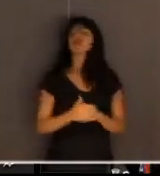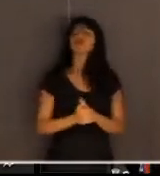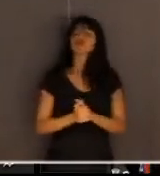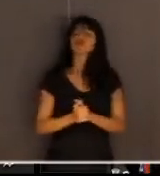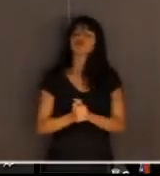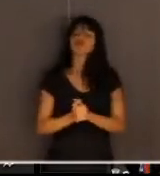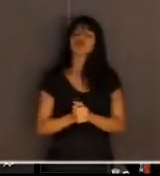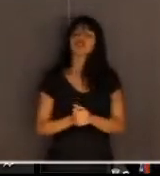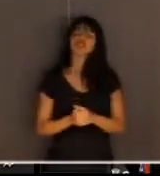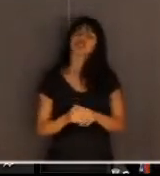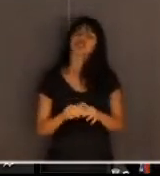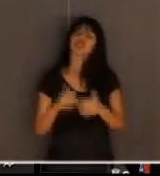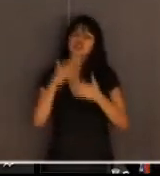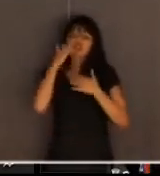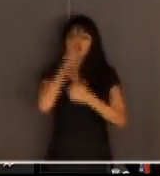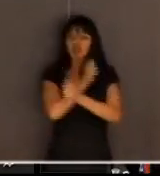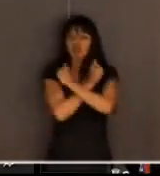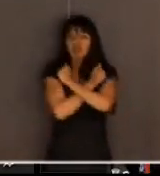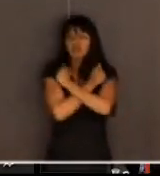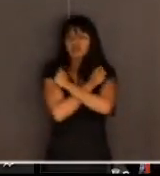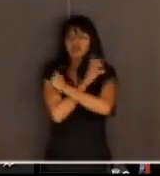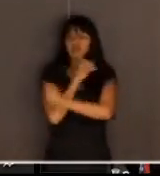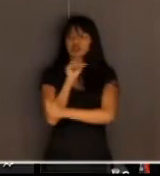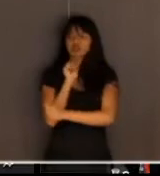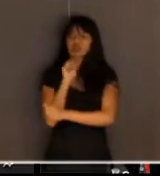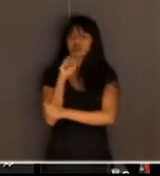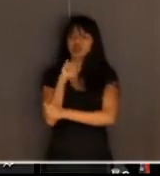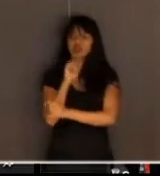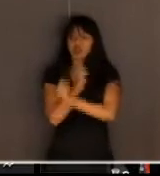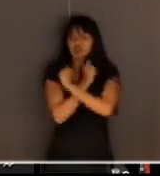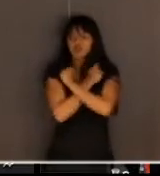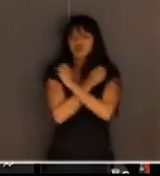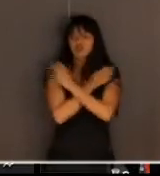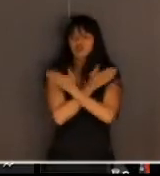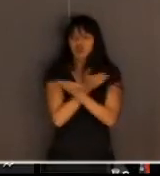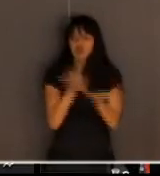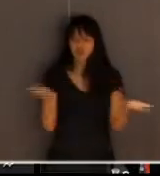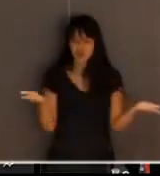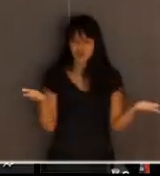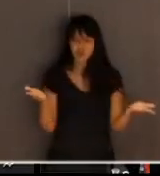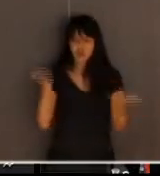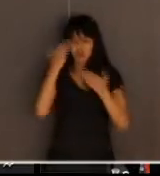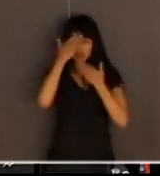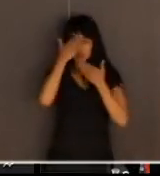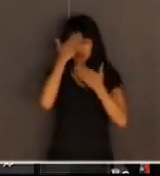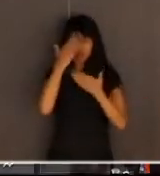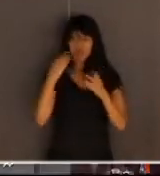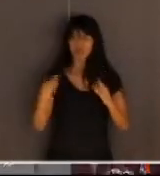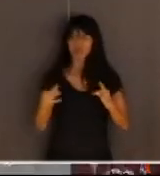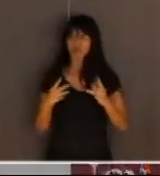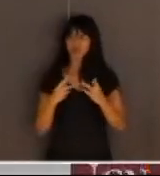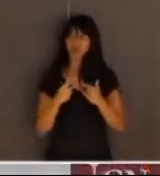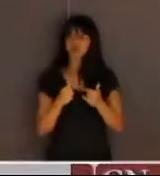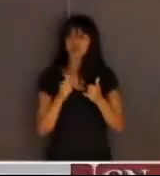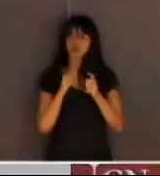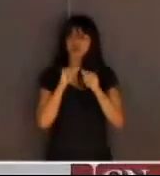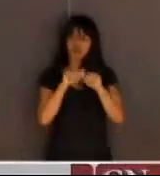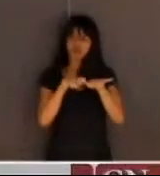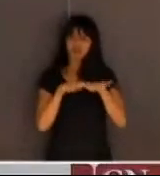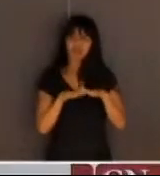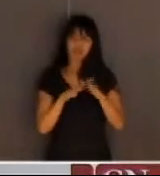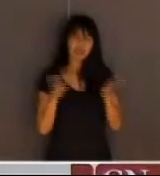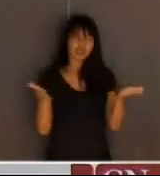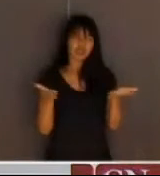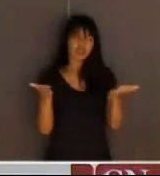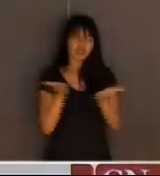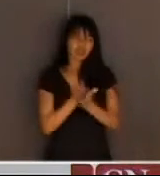assiduamente assistindo. Abraço, Dani, abraços a todos. Nós agradecemos aos palestrantes pelas explanações. Chegamos ao fim